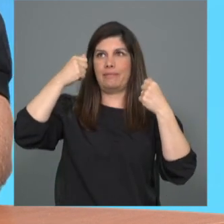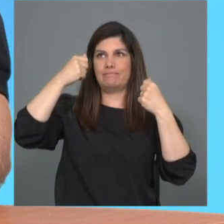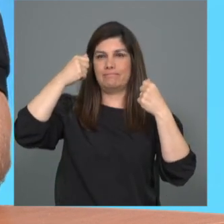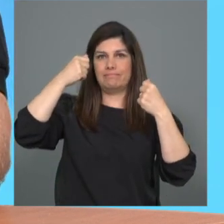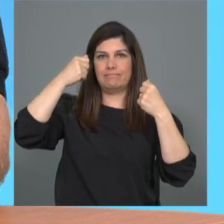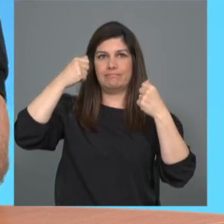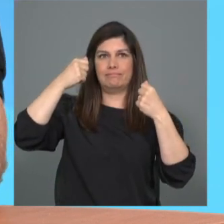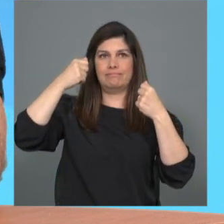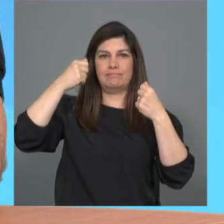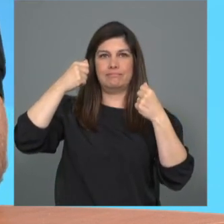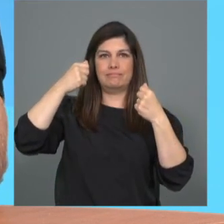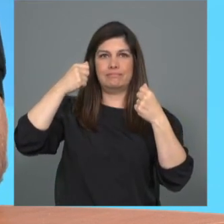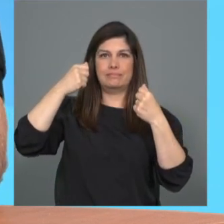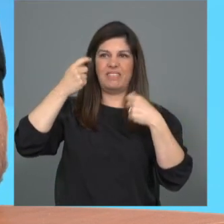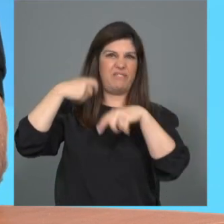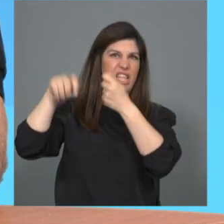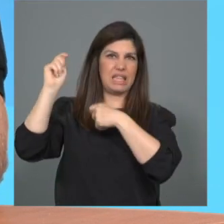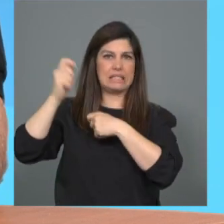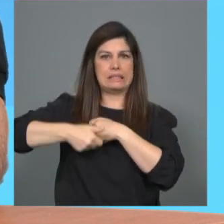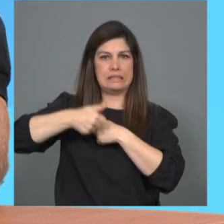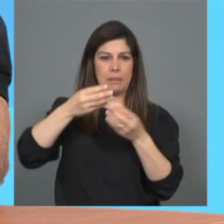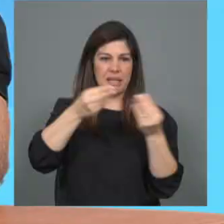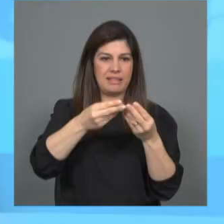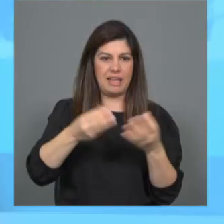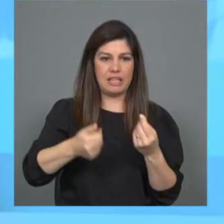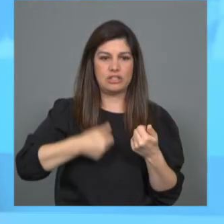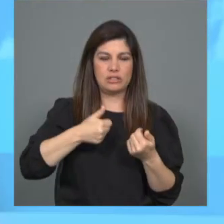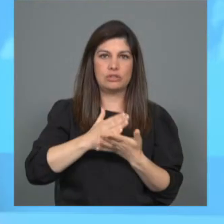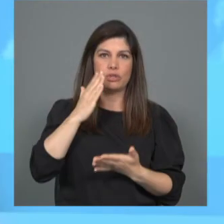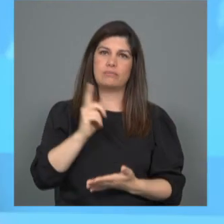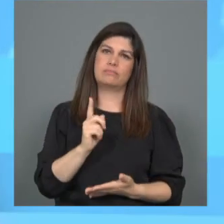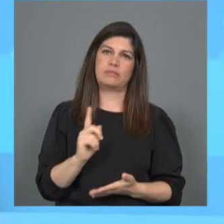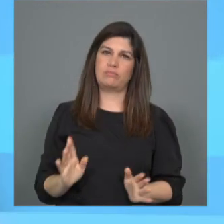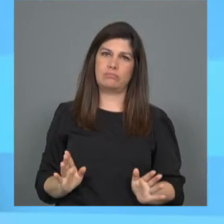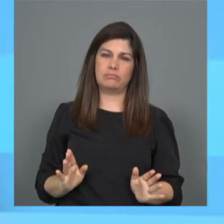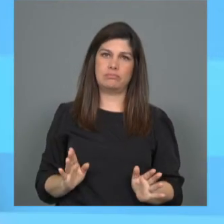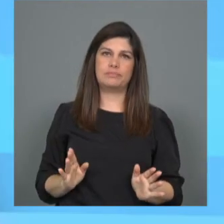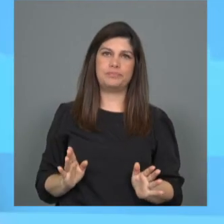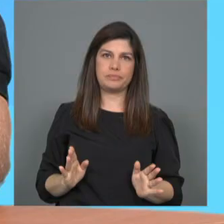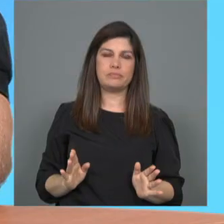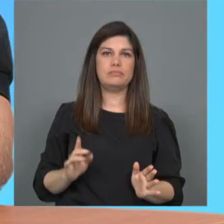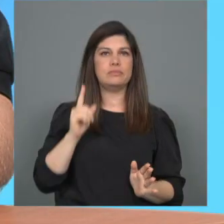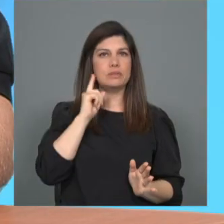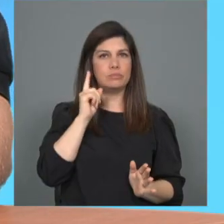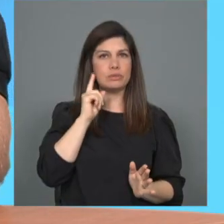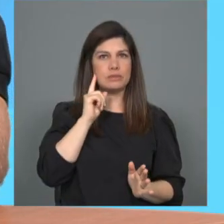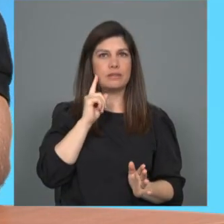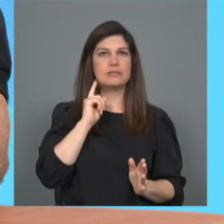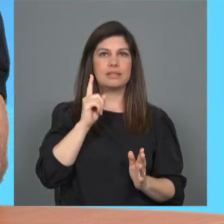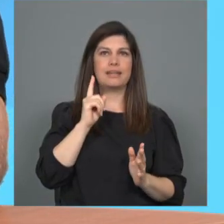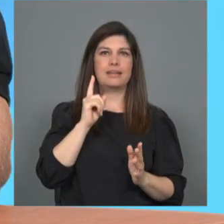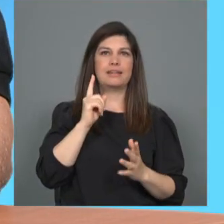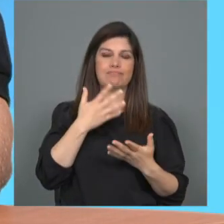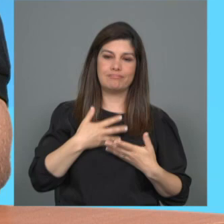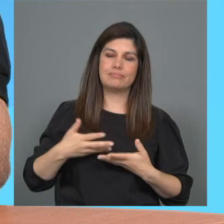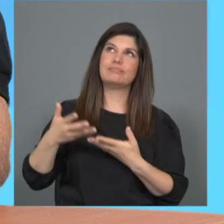material, isso não vai dar bom resultado. Então, vendamo-nos e elejamos realmente o tesouro da nossa vida, que é